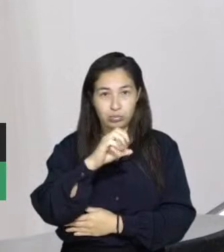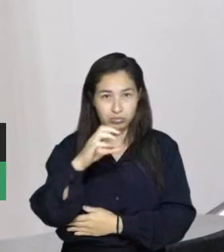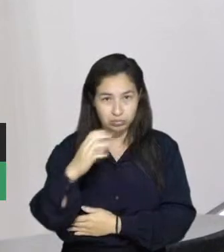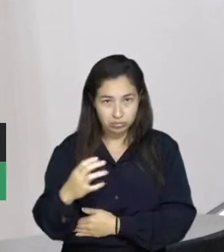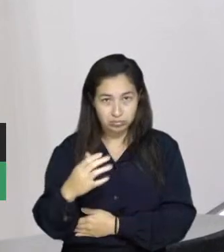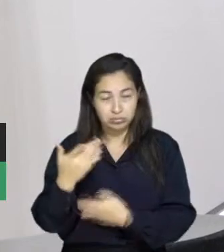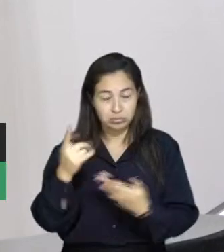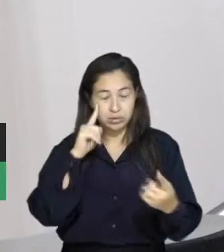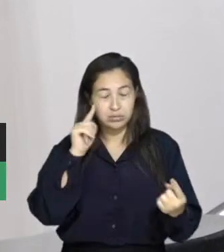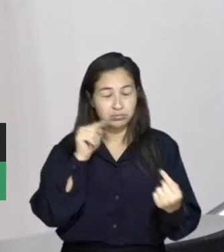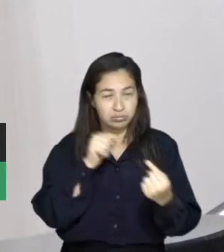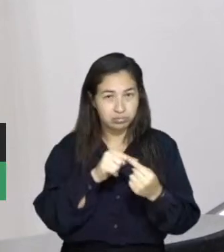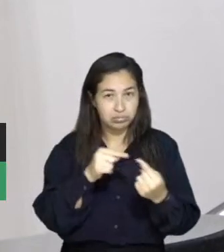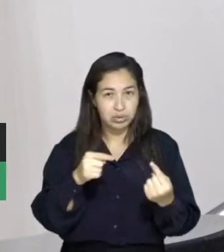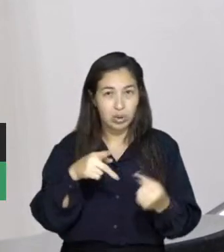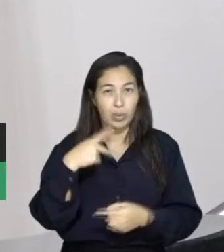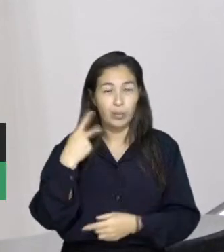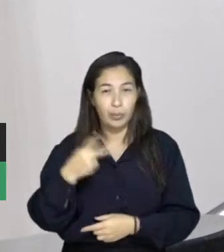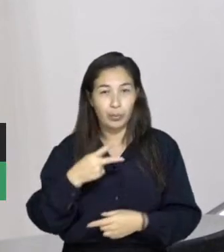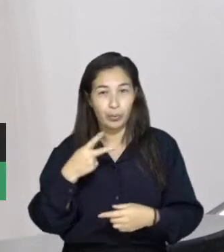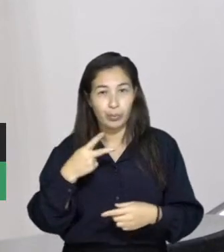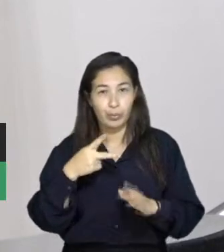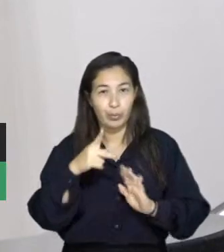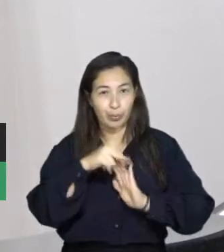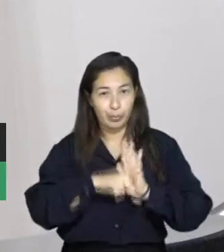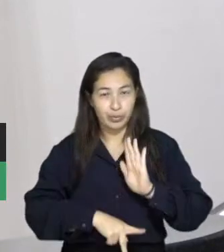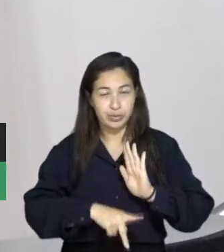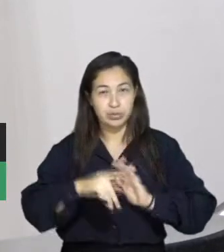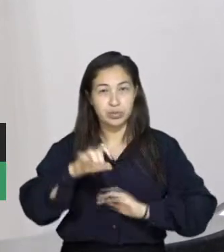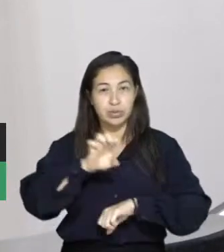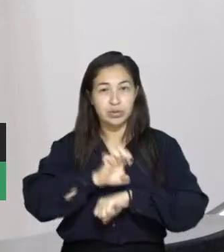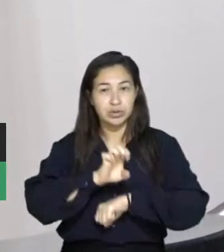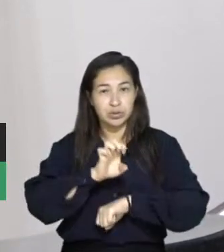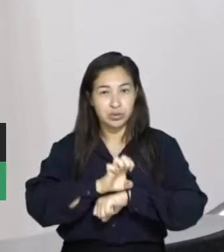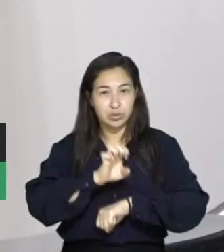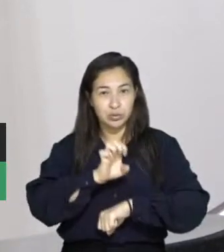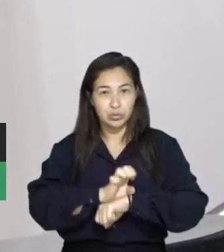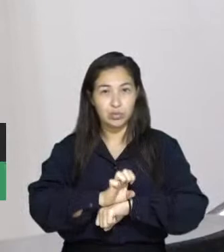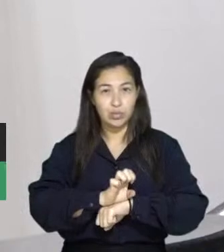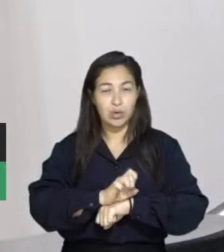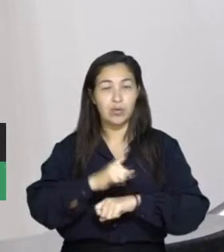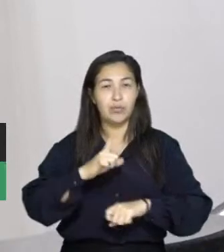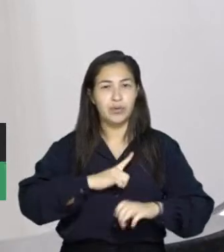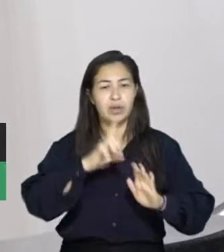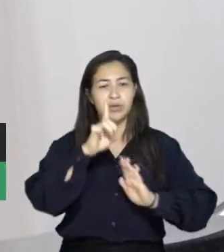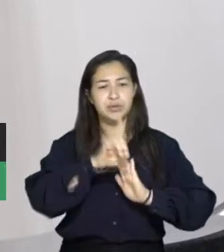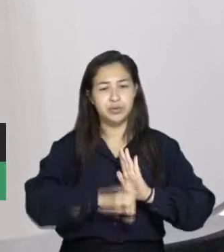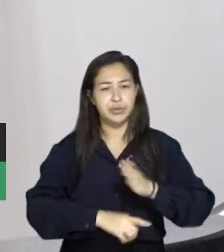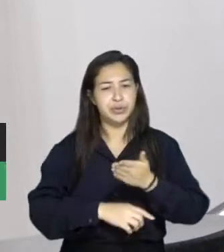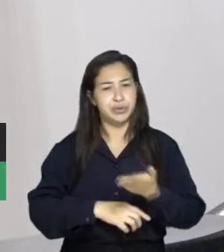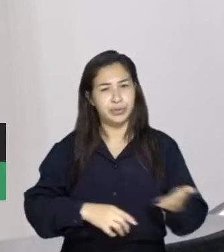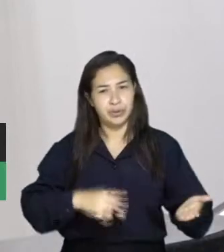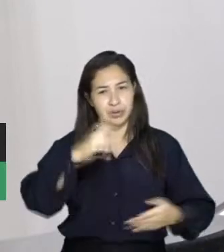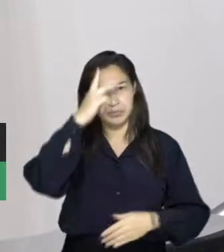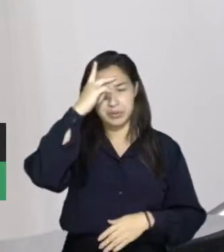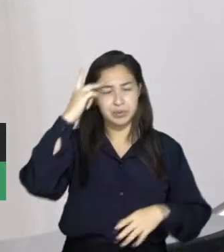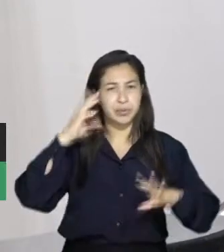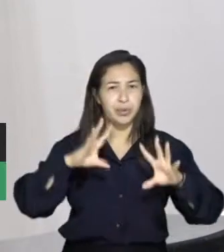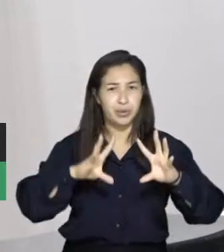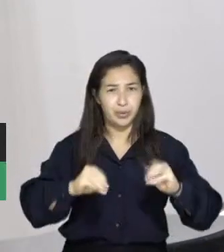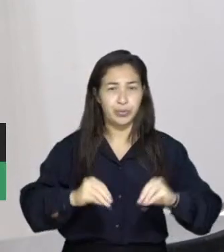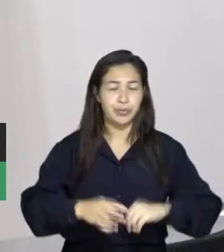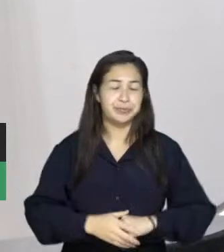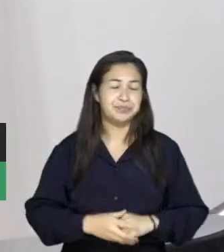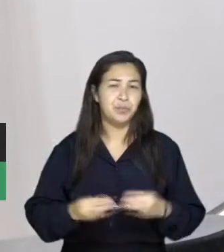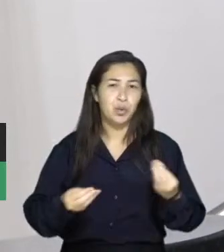uma política estadual que garanta os direitos a essas populações, como